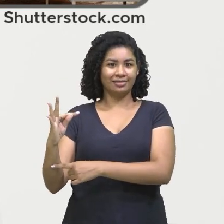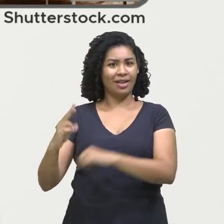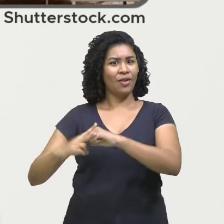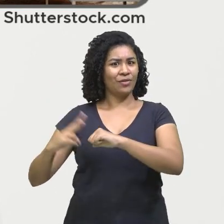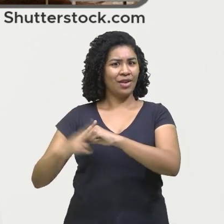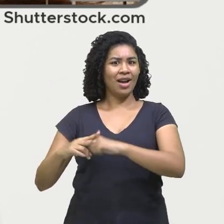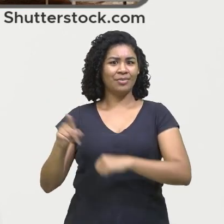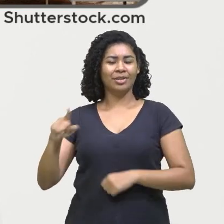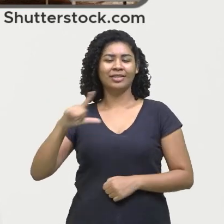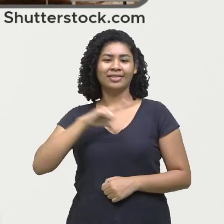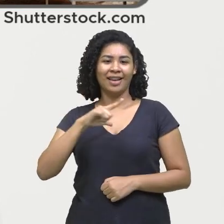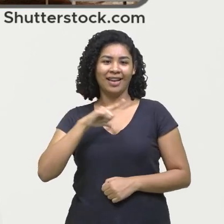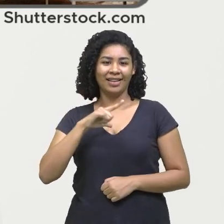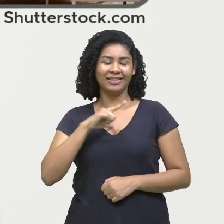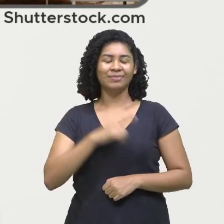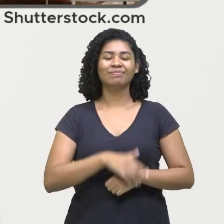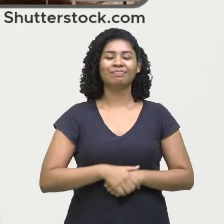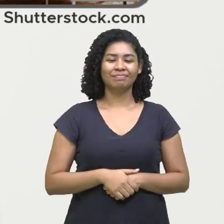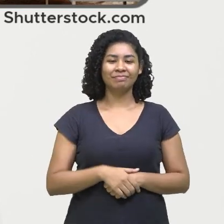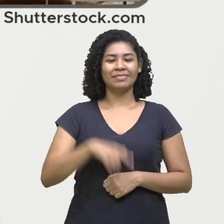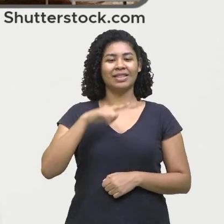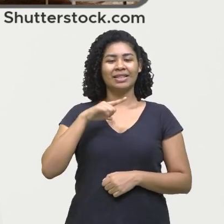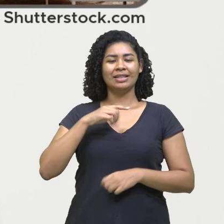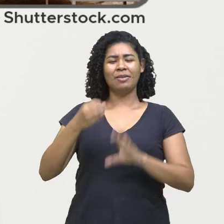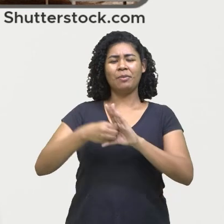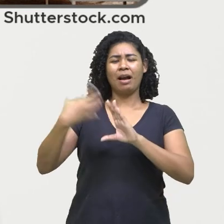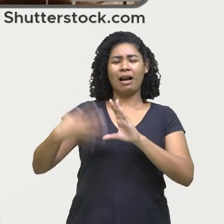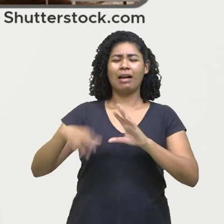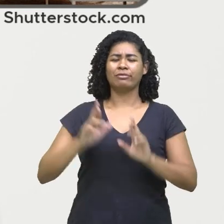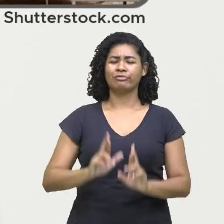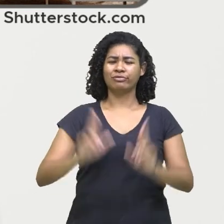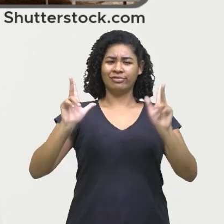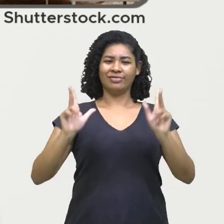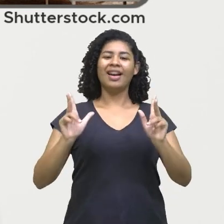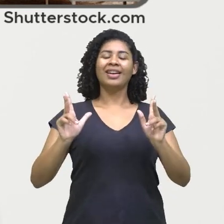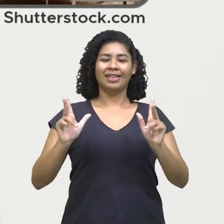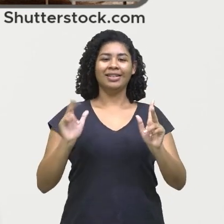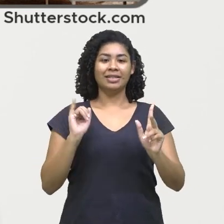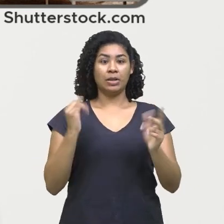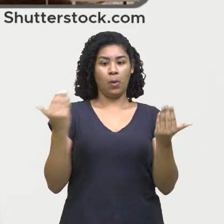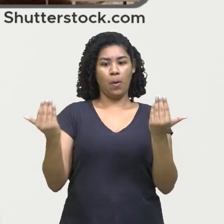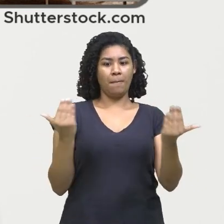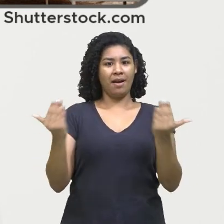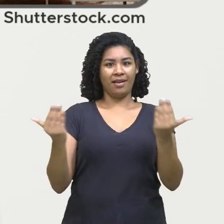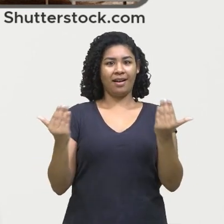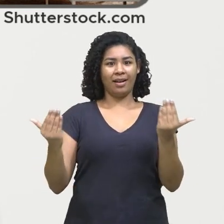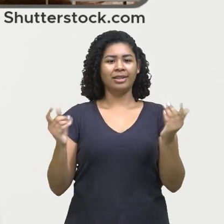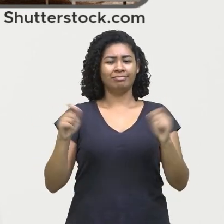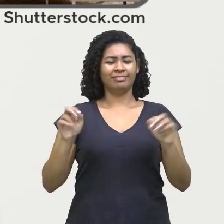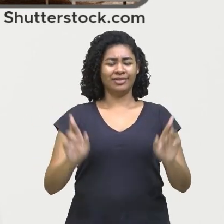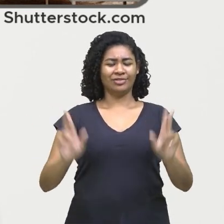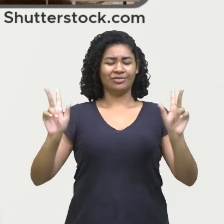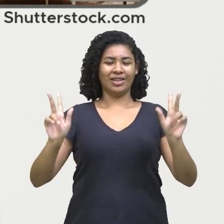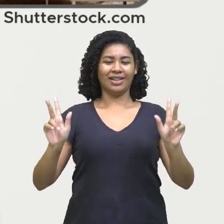ter ou possuir, que ele está com essa característica diferenciada em relação ao inglês americano.